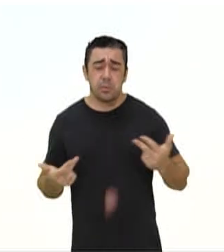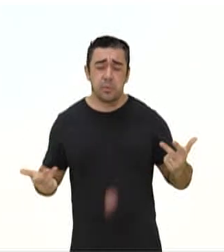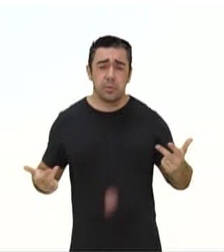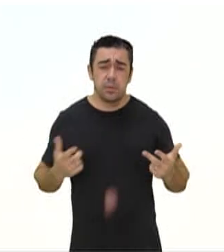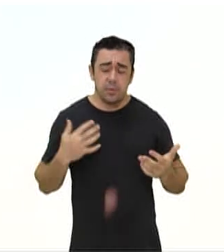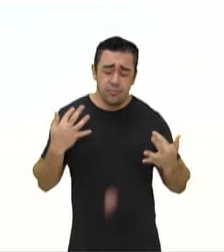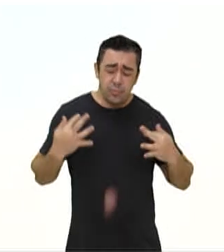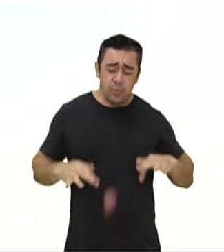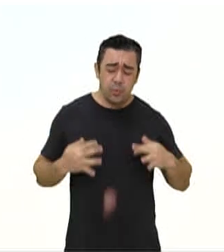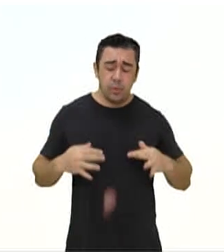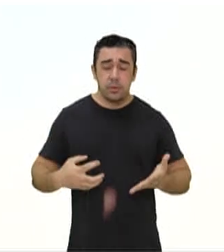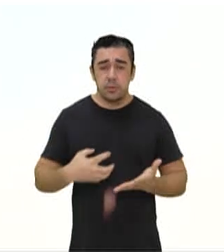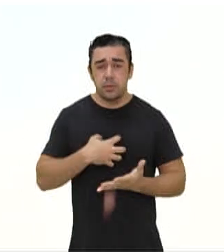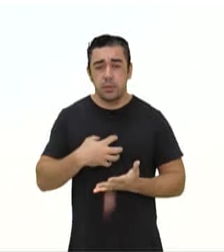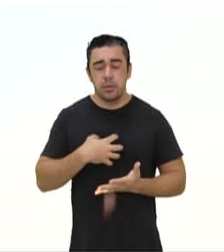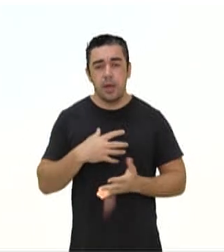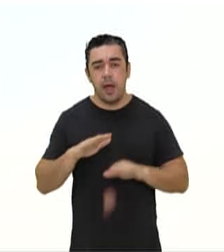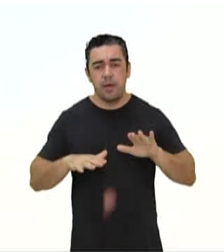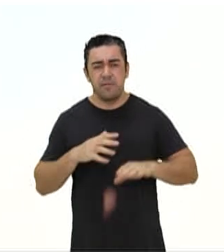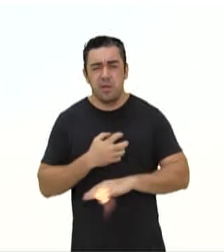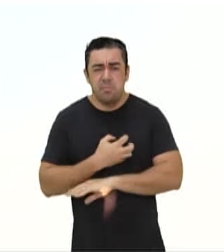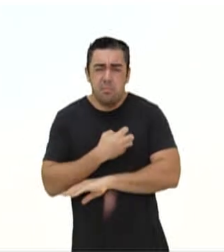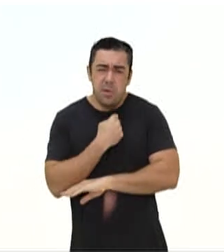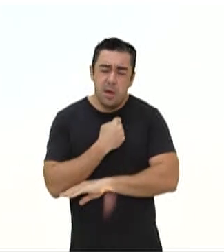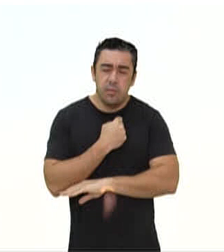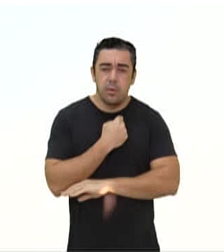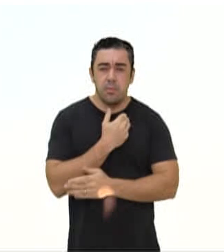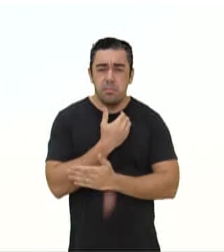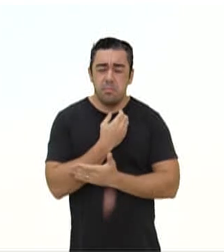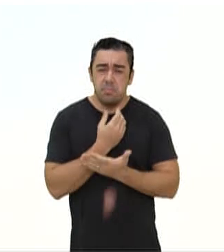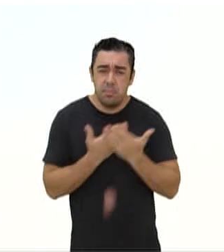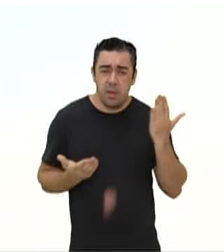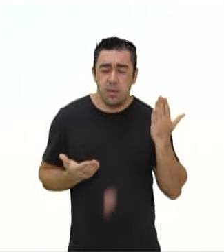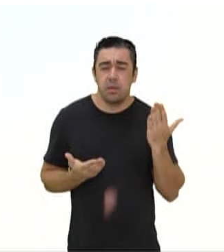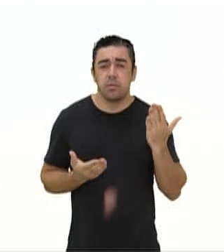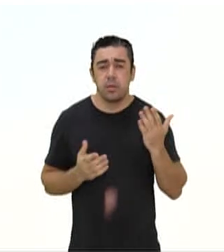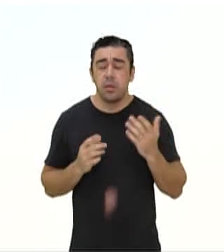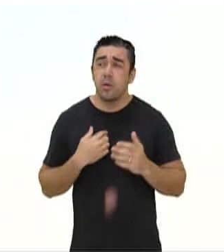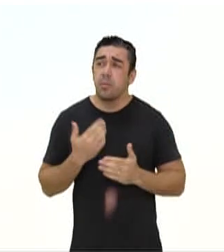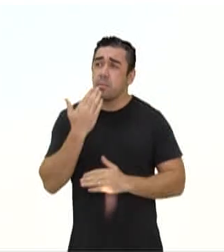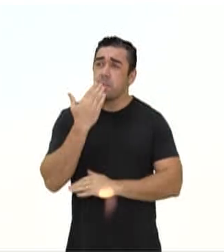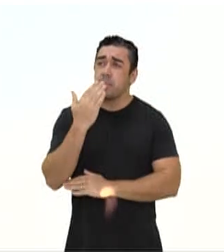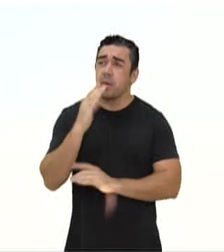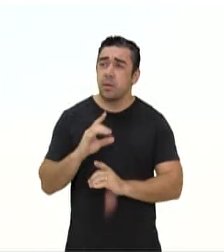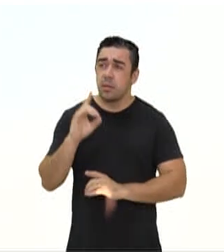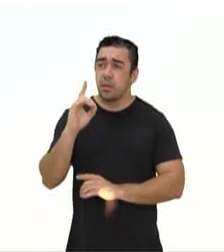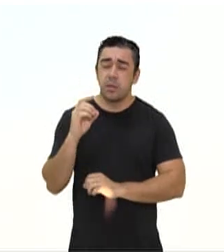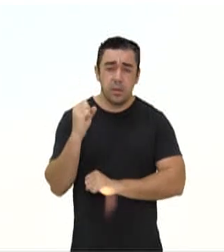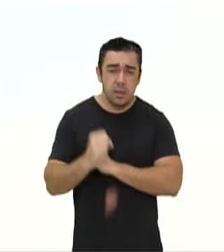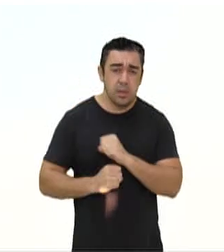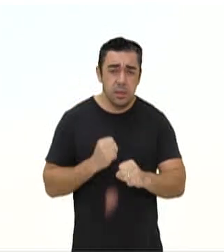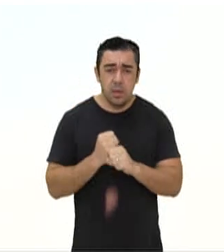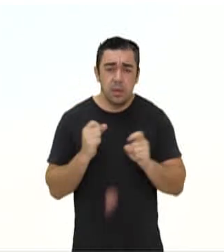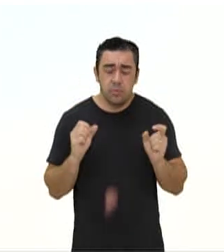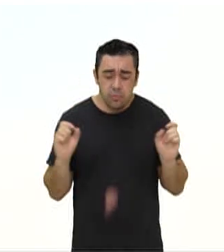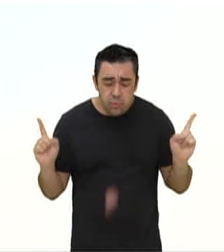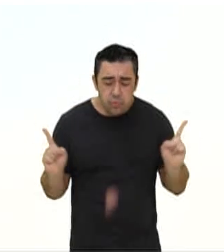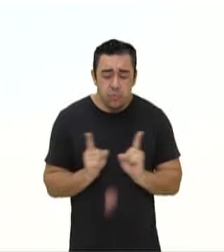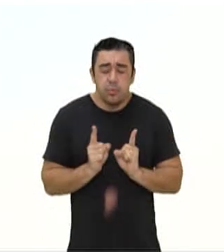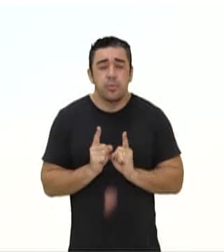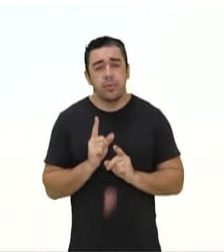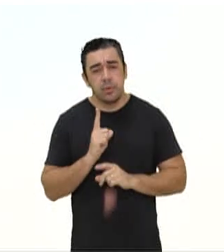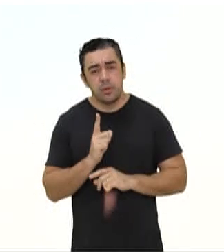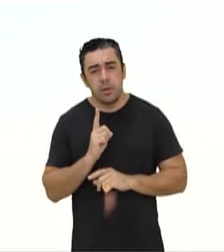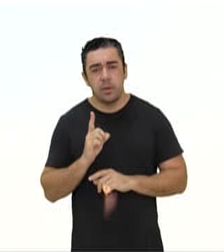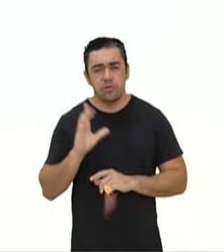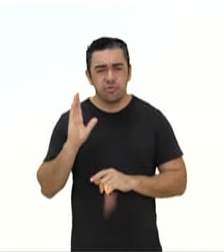me ficou, da mágoa sem remédio de perder-te, roga a Deus que teus anos encurtou, que tão cedo